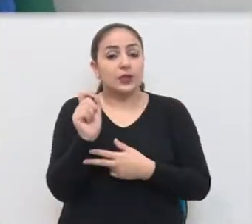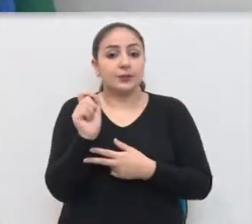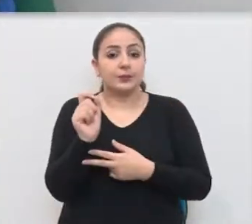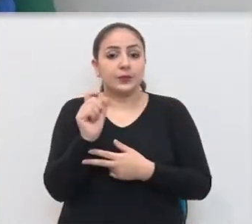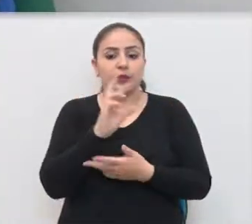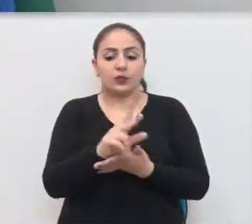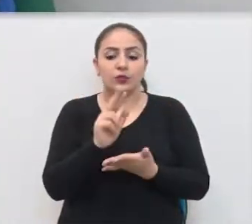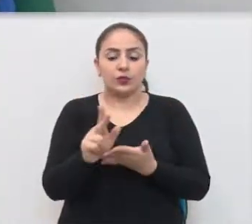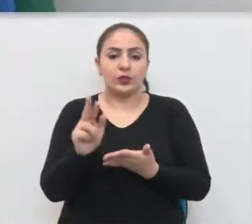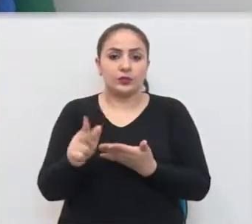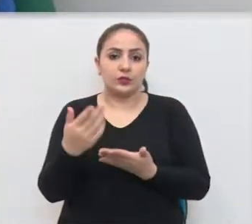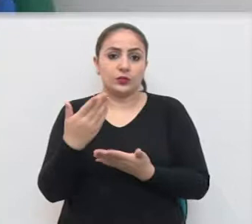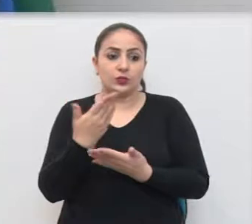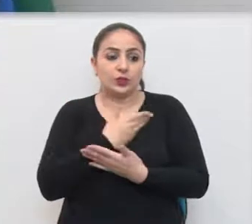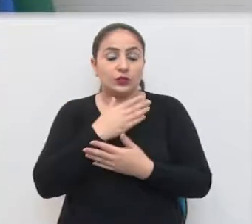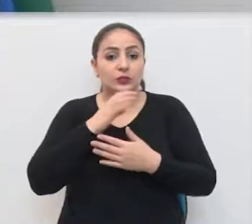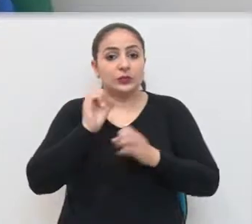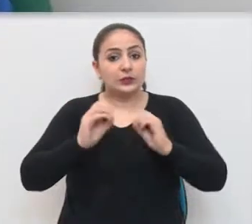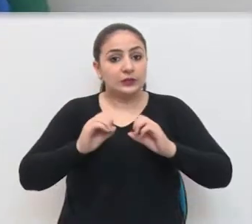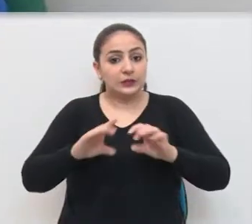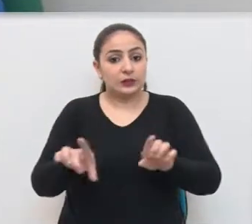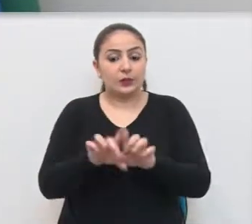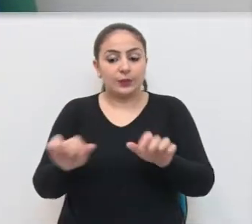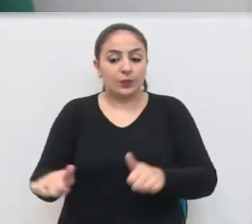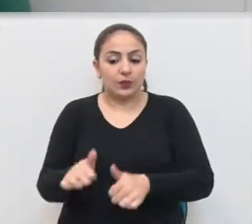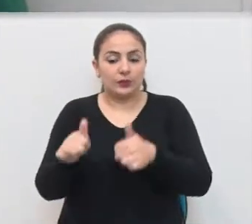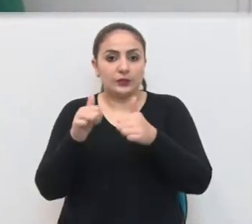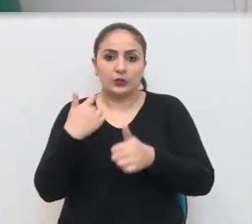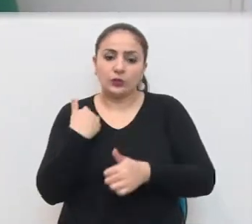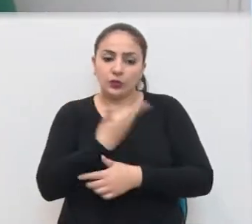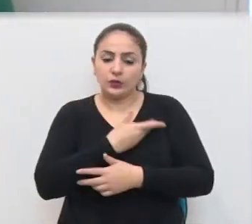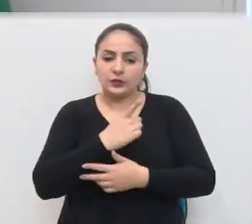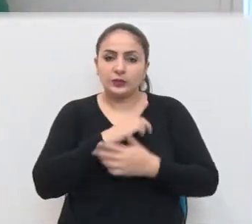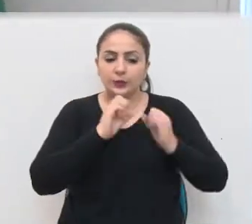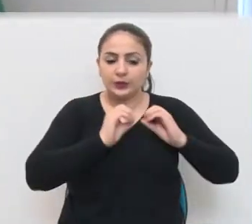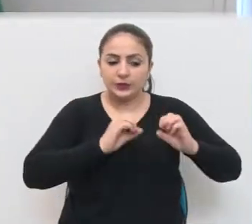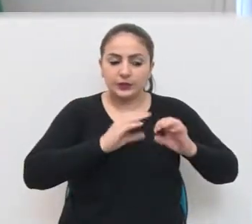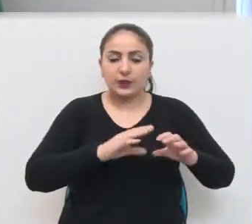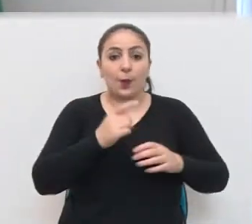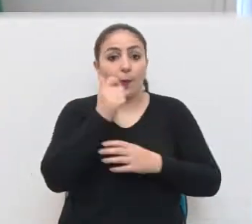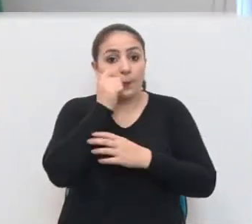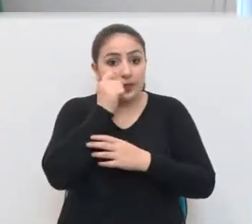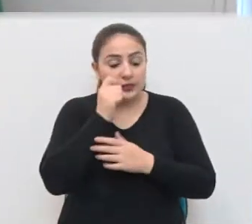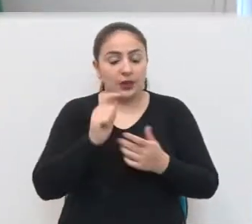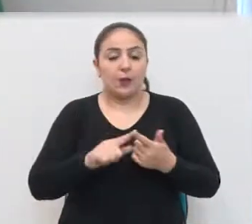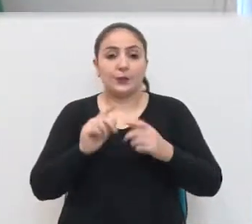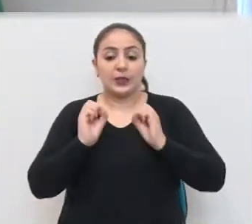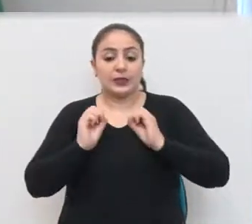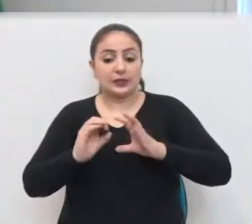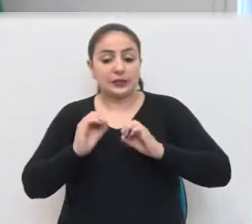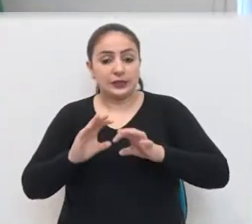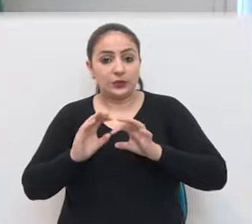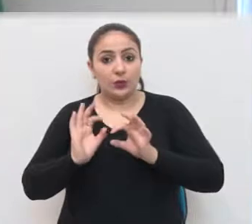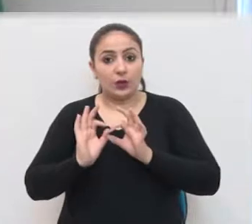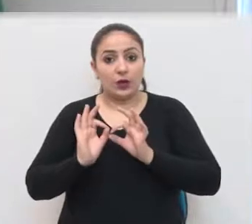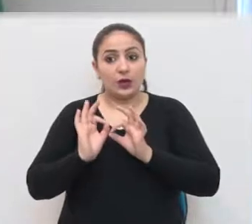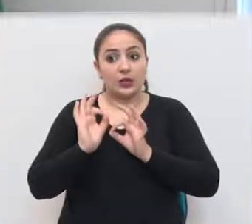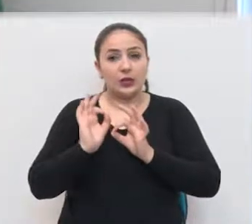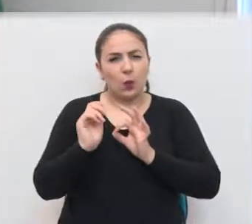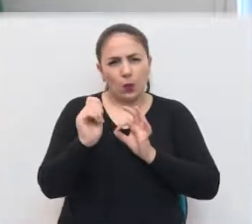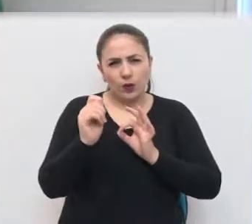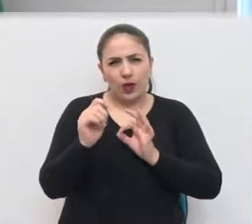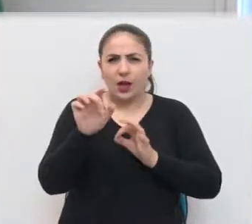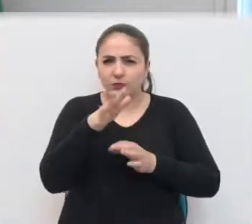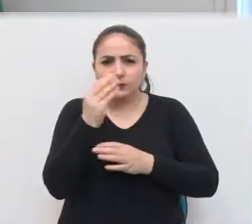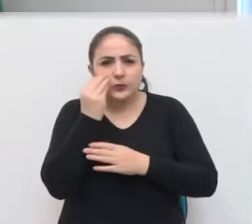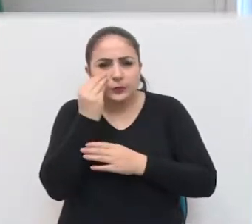nós temos diversas formas de ensino e de qualificação. Nós temos a graduação presencial, graduação semipresencial